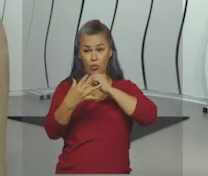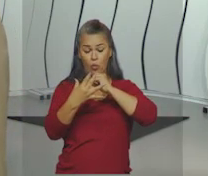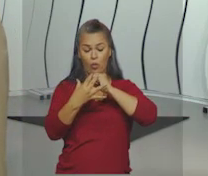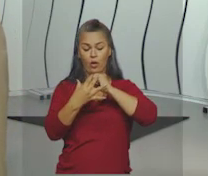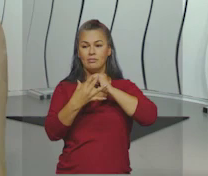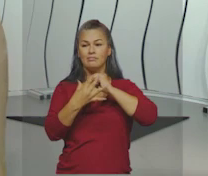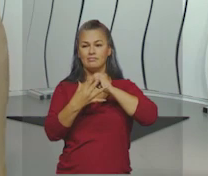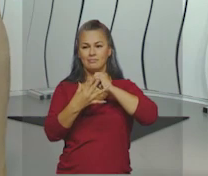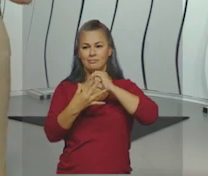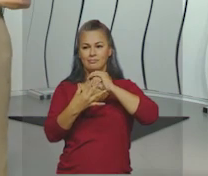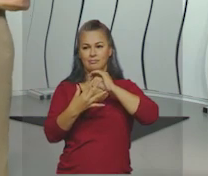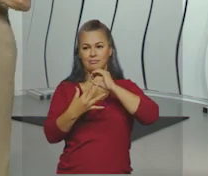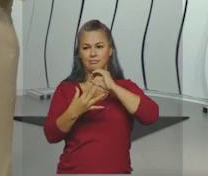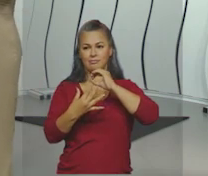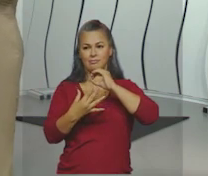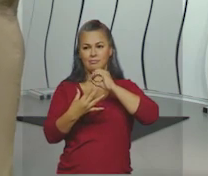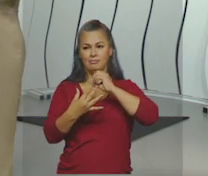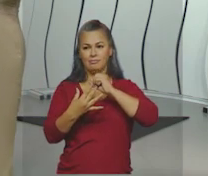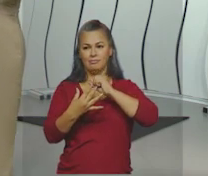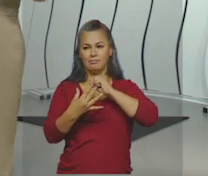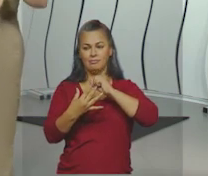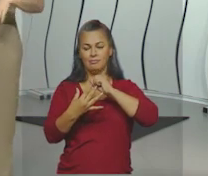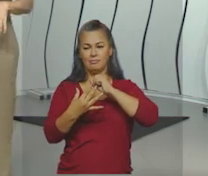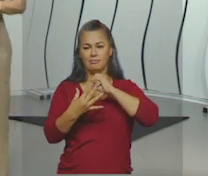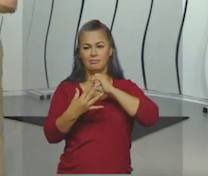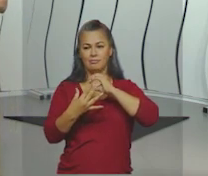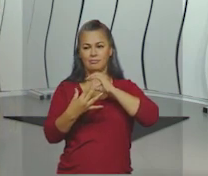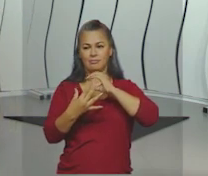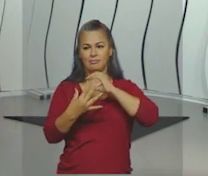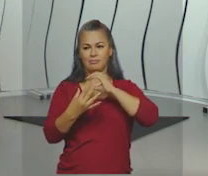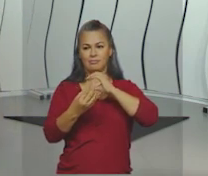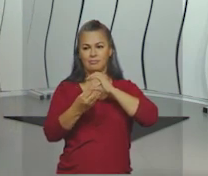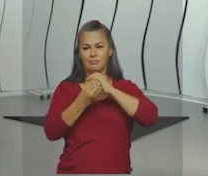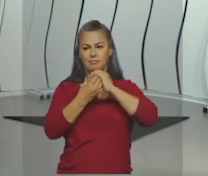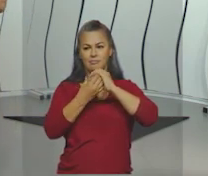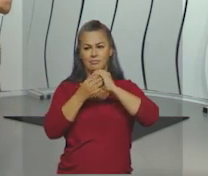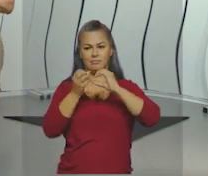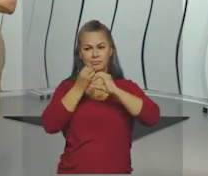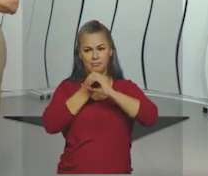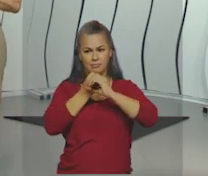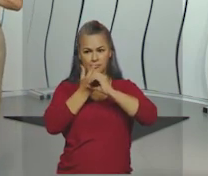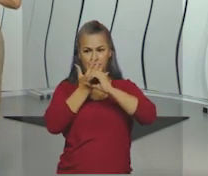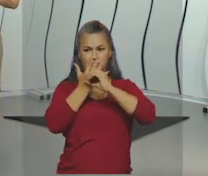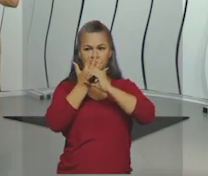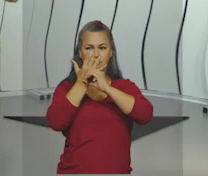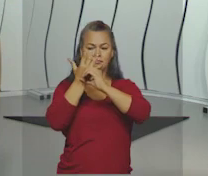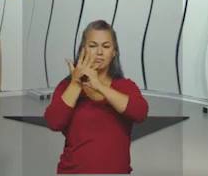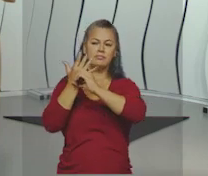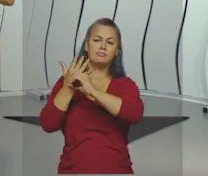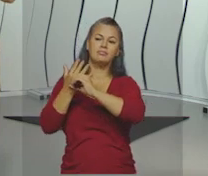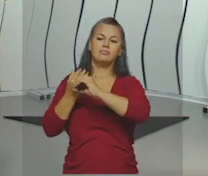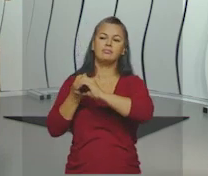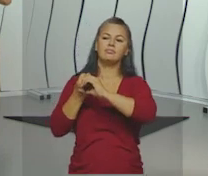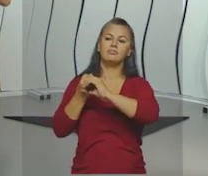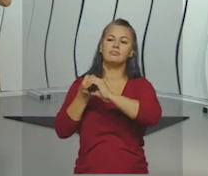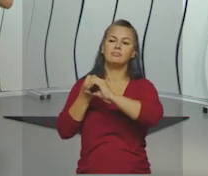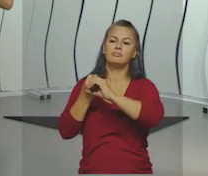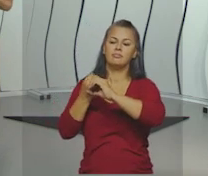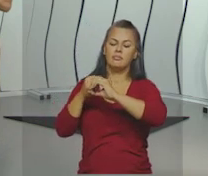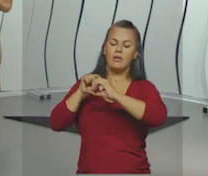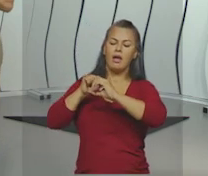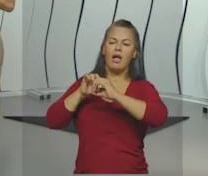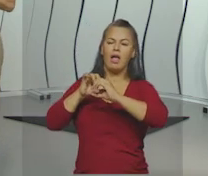vai fechar ou abrir para controlar a luz, como se fosse um diafragma, passa pelo cristalino, o cristalino ajusta